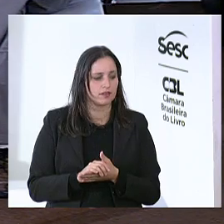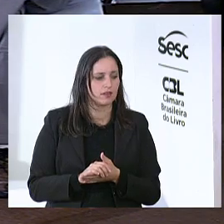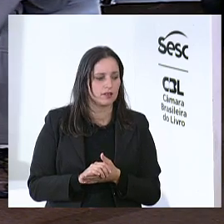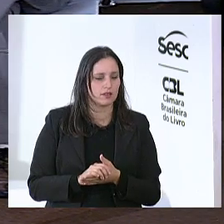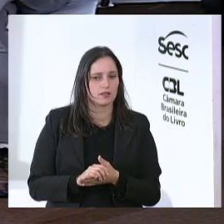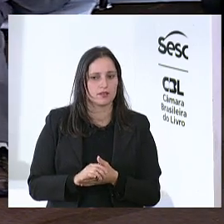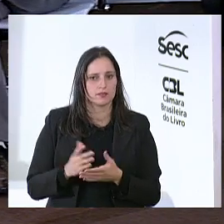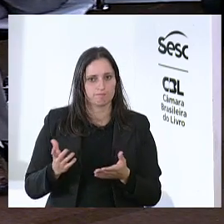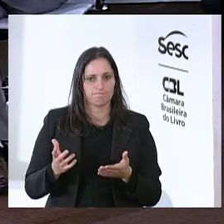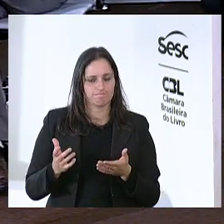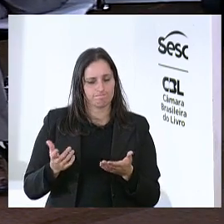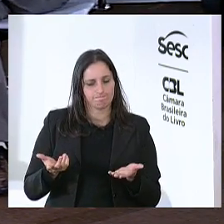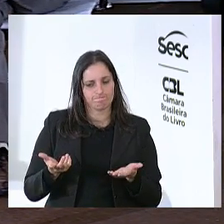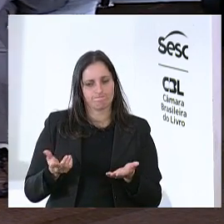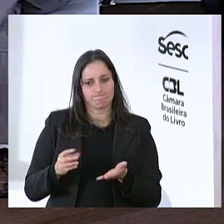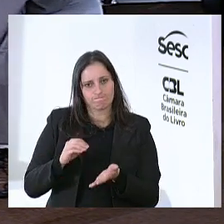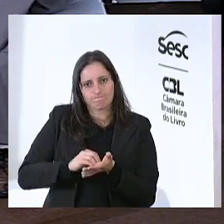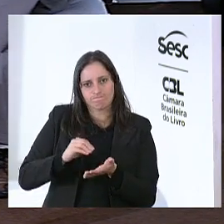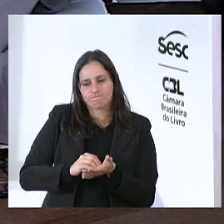preciso dizer nada.